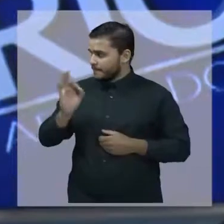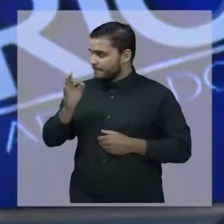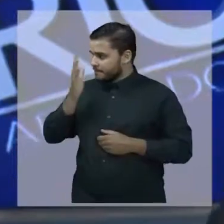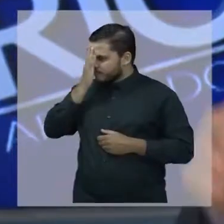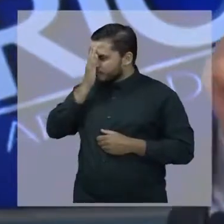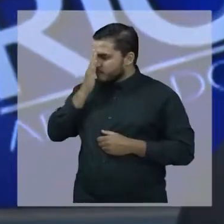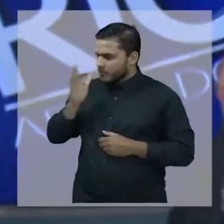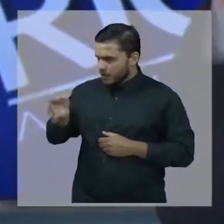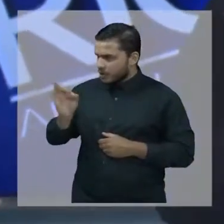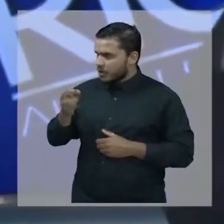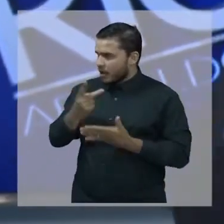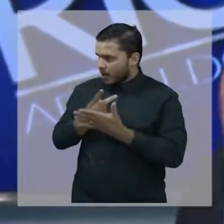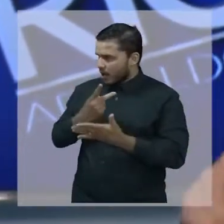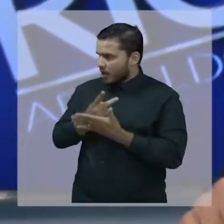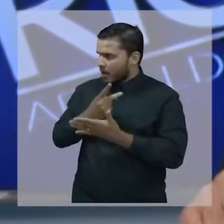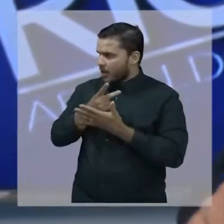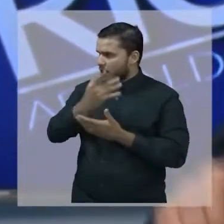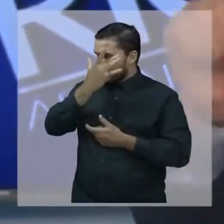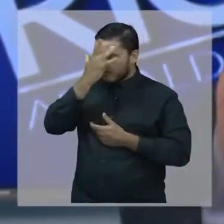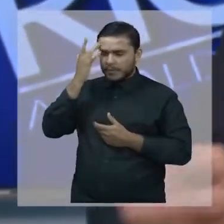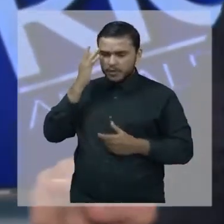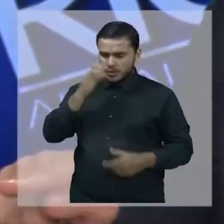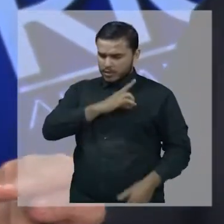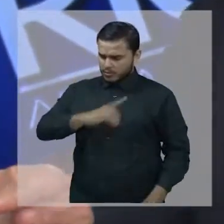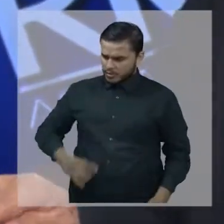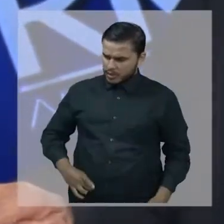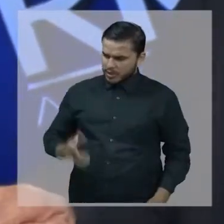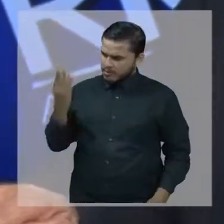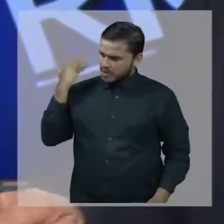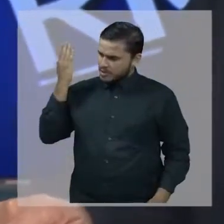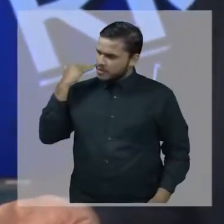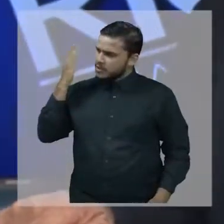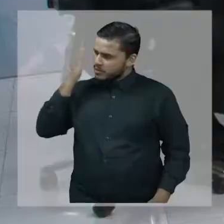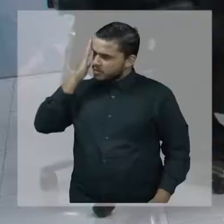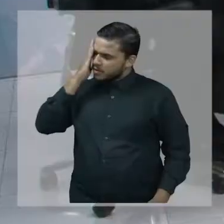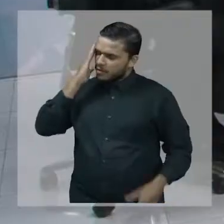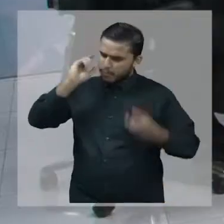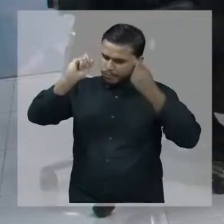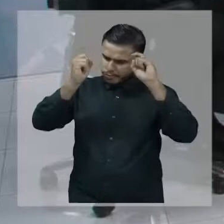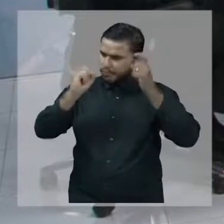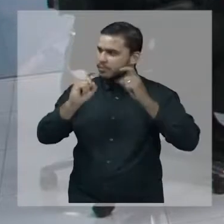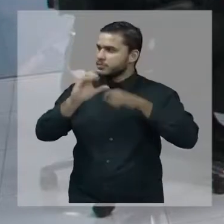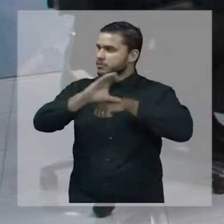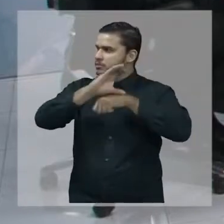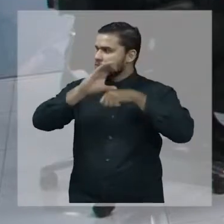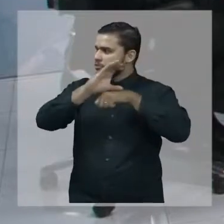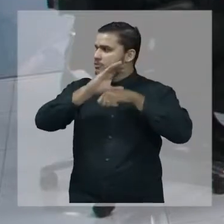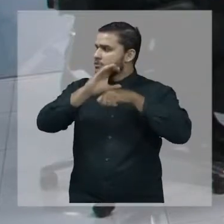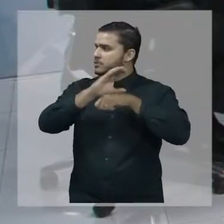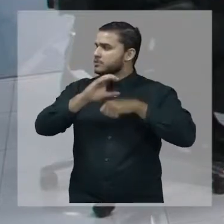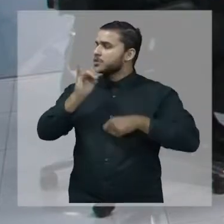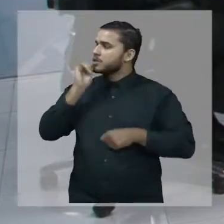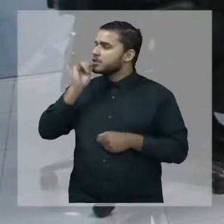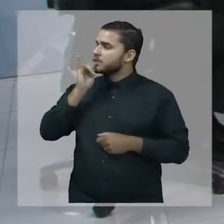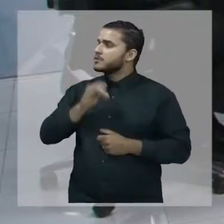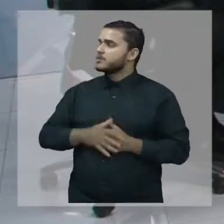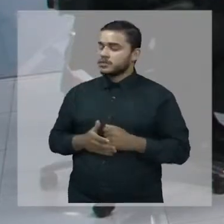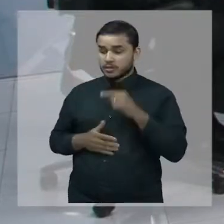erro cometido, deliberado dos constituintes. Exato, porque a formação, a